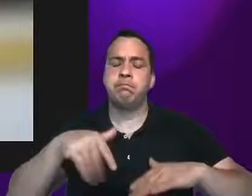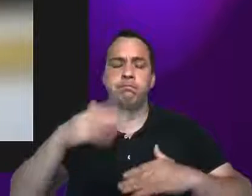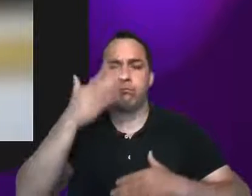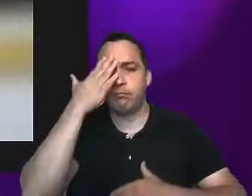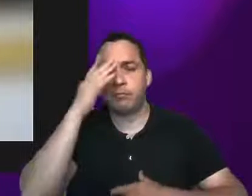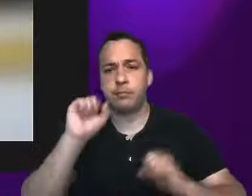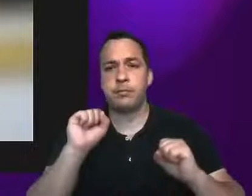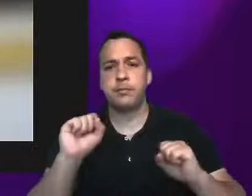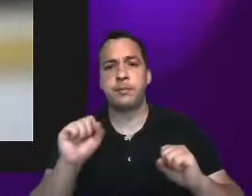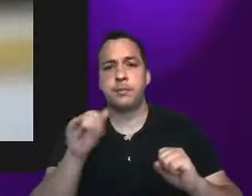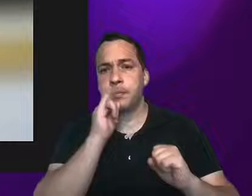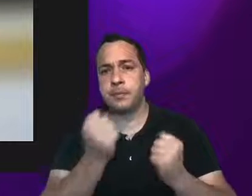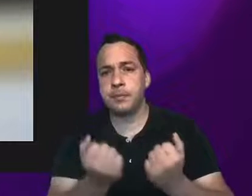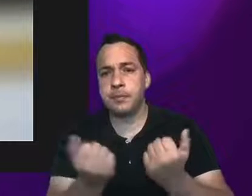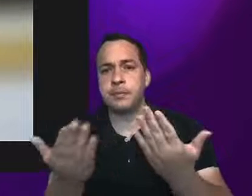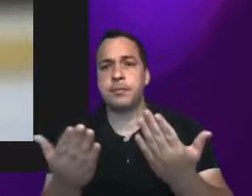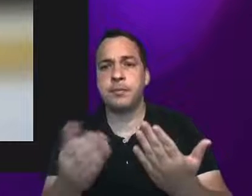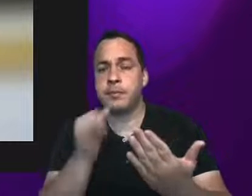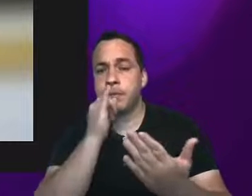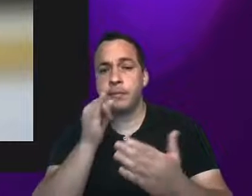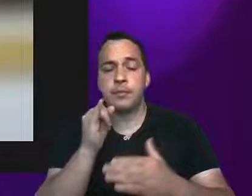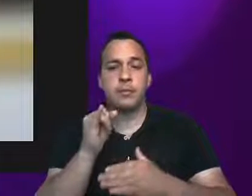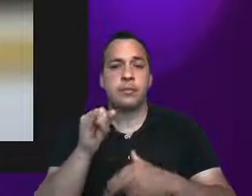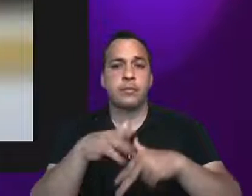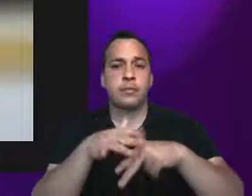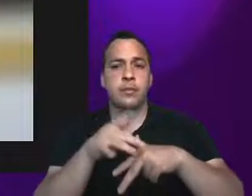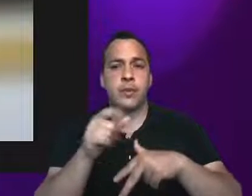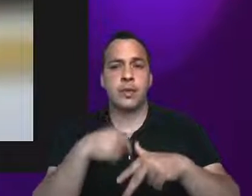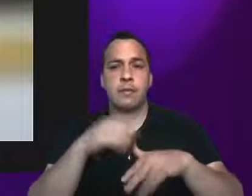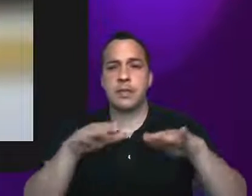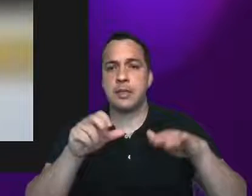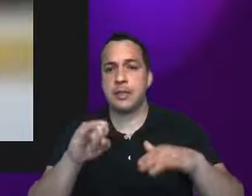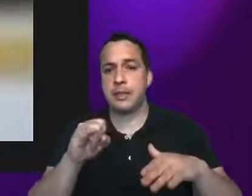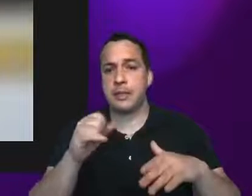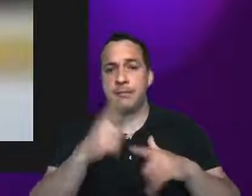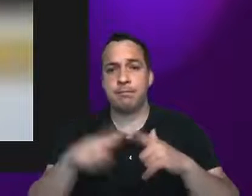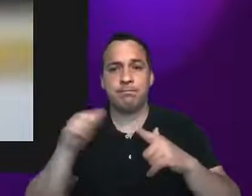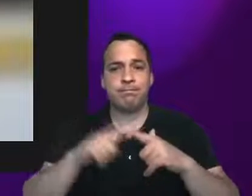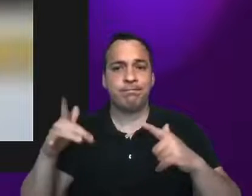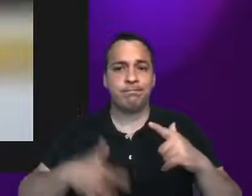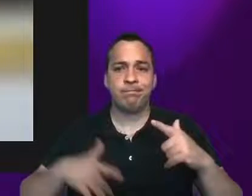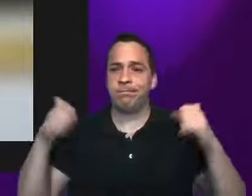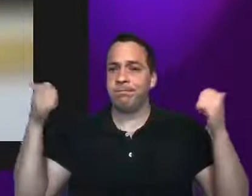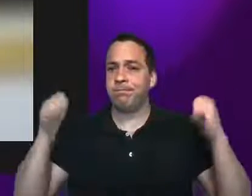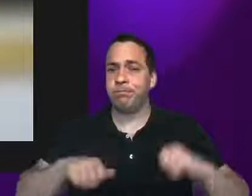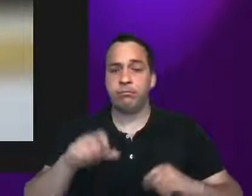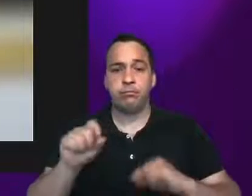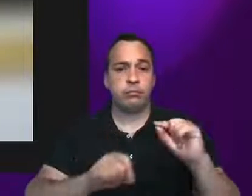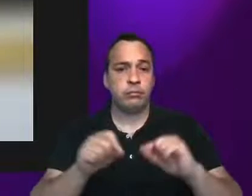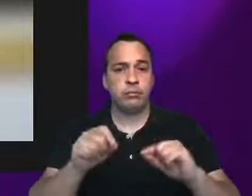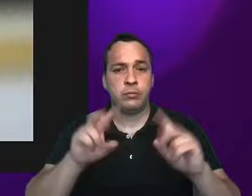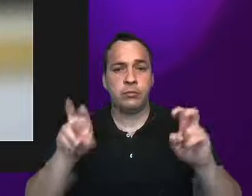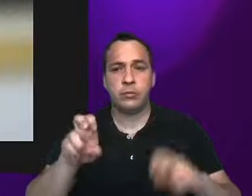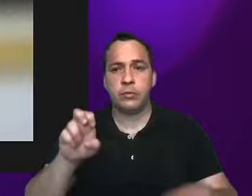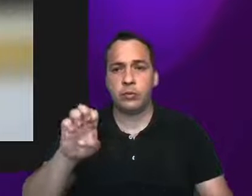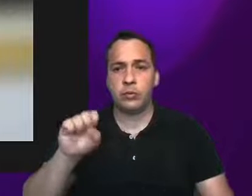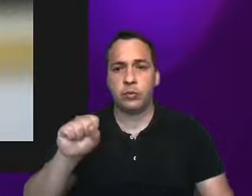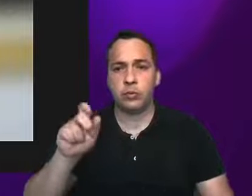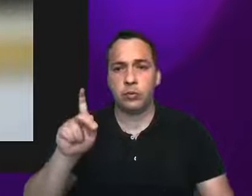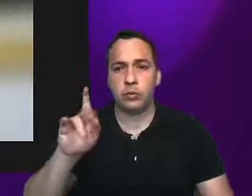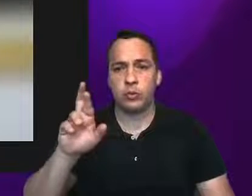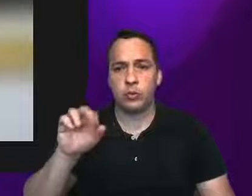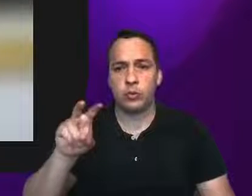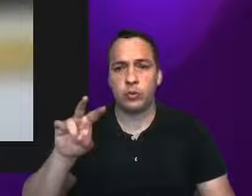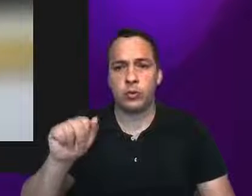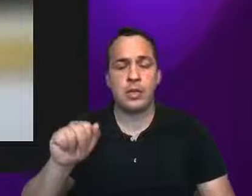para o paciente com disfunção renal maior. Em relação à espirono, até quanto você